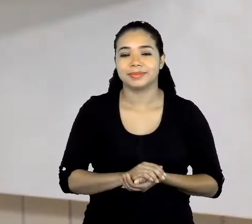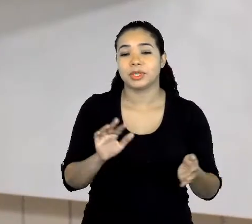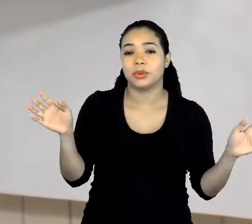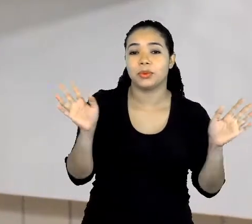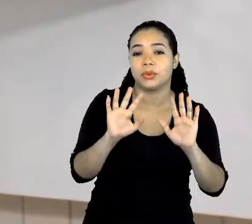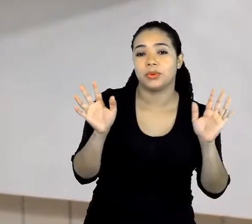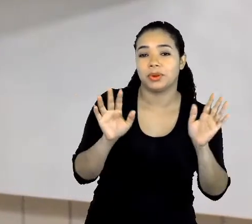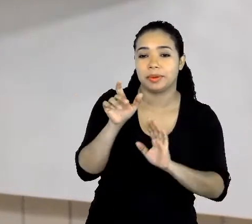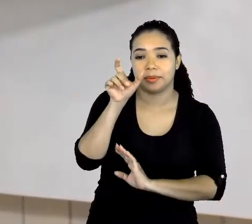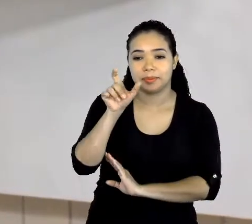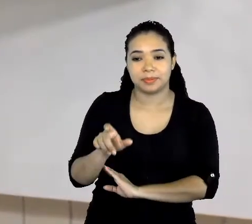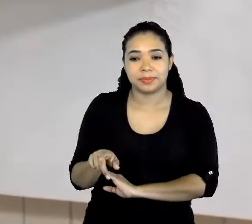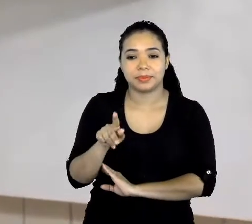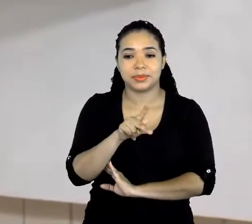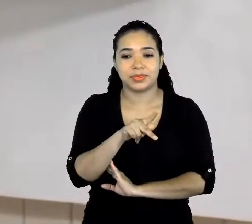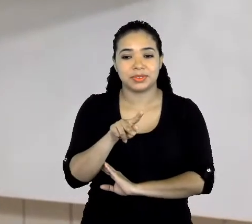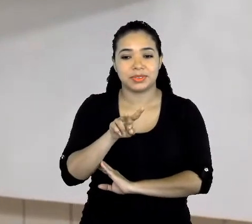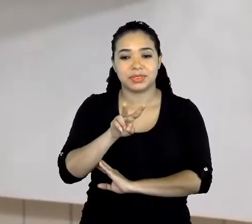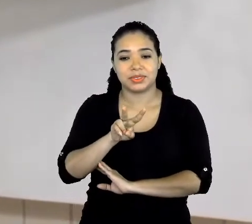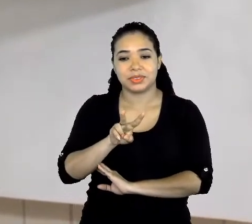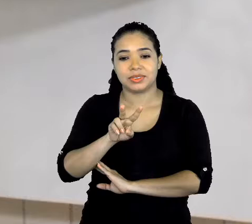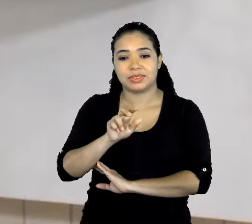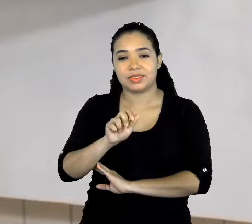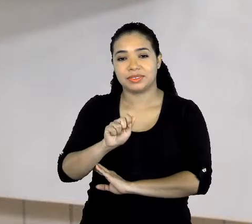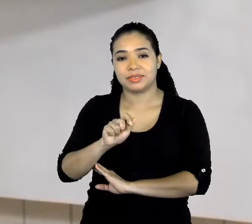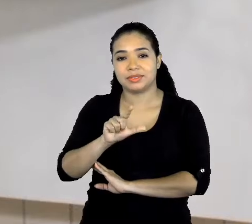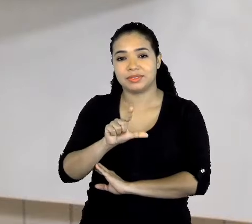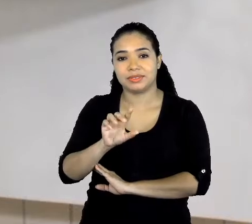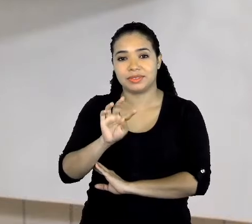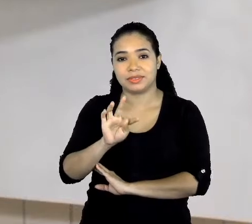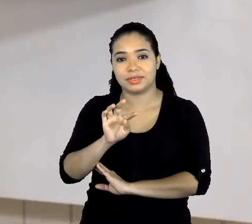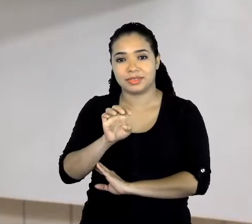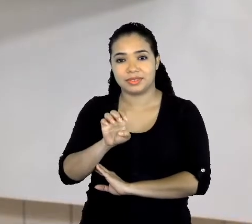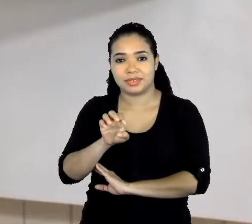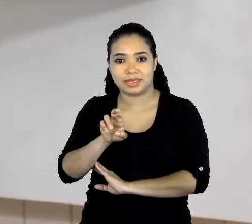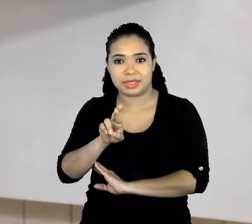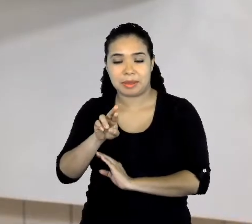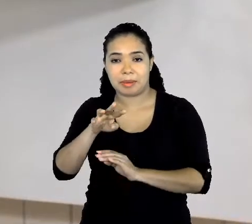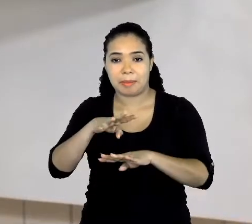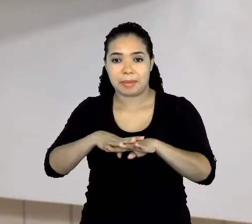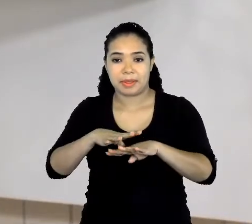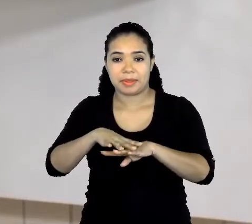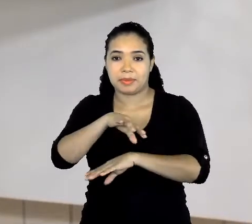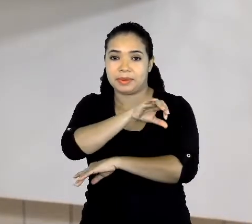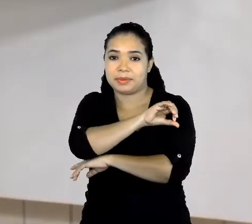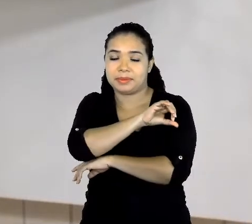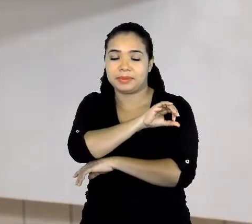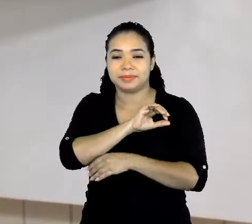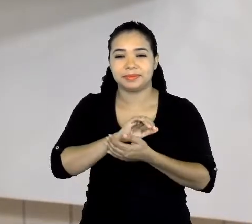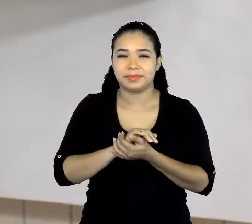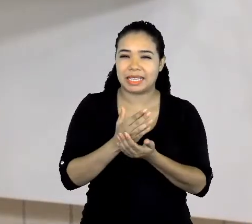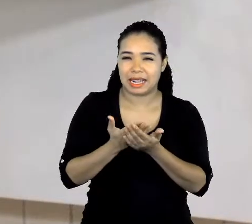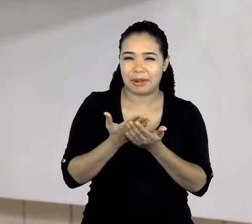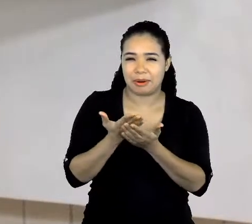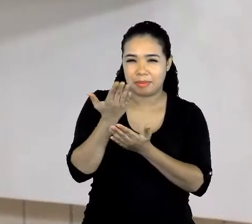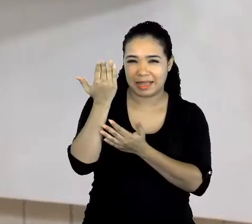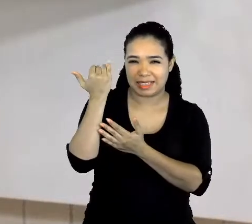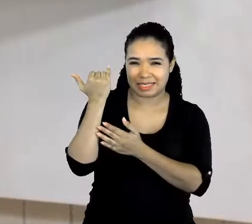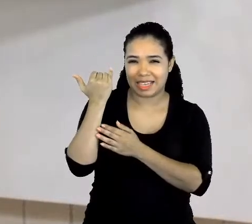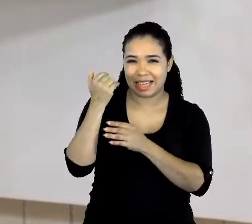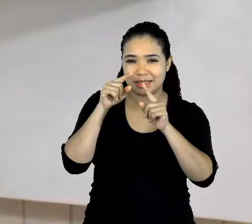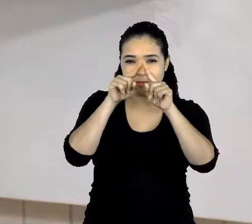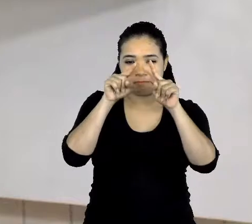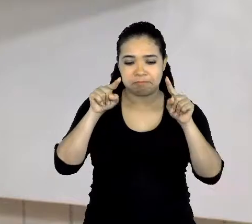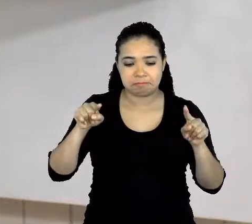Saudações, professor Walter Almeida, matemática para o 9º ano. Na aula anterior nós falamos sobre trigonometria, vimos as